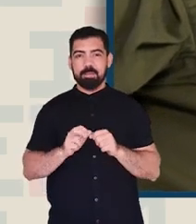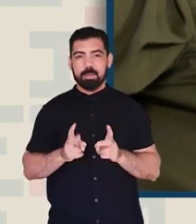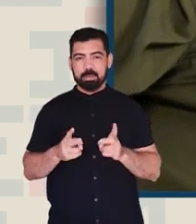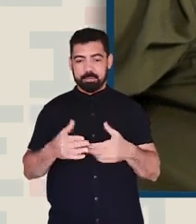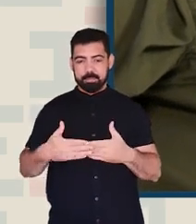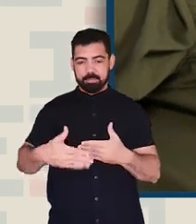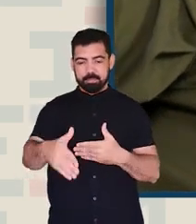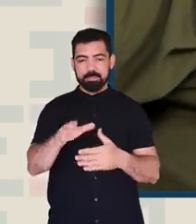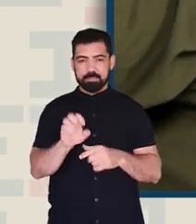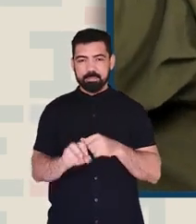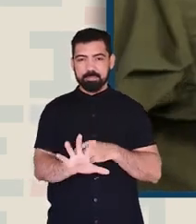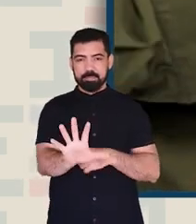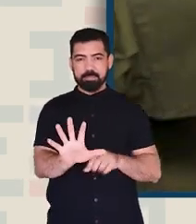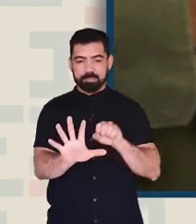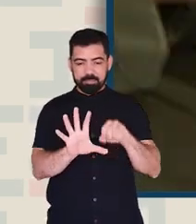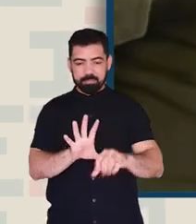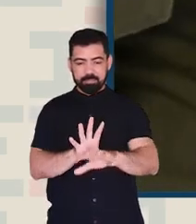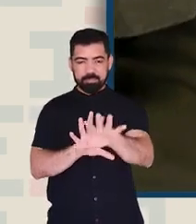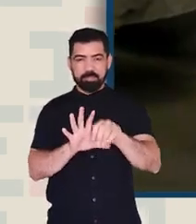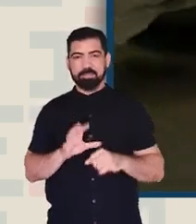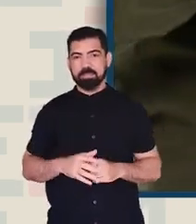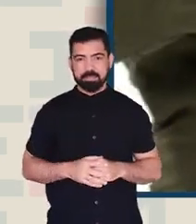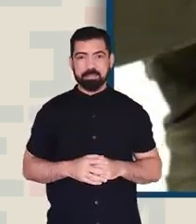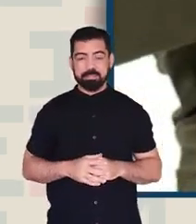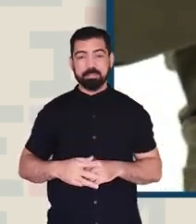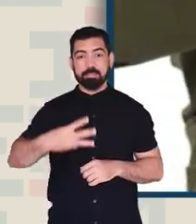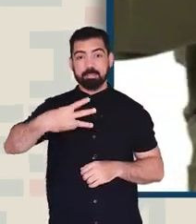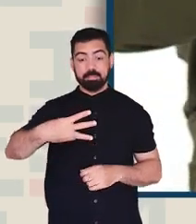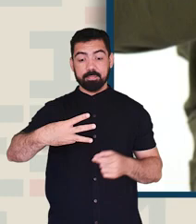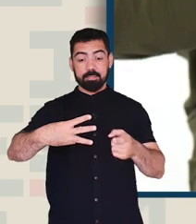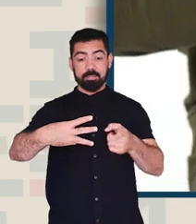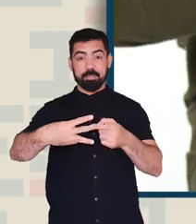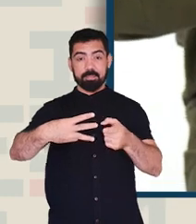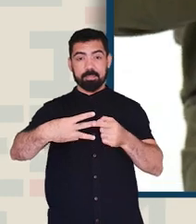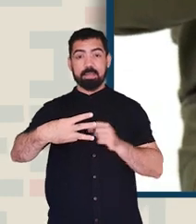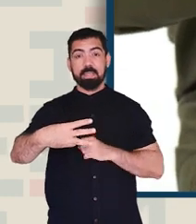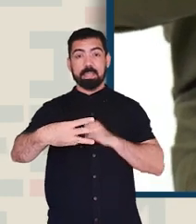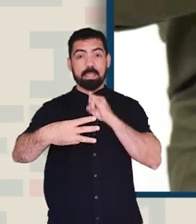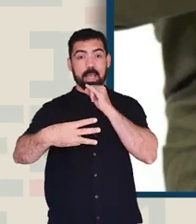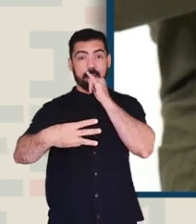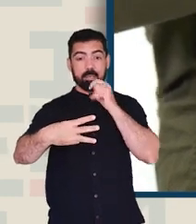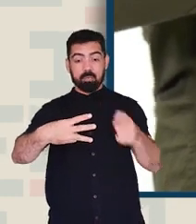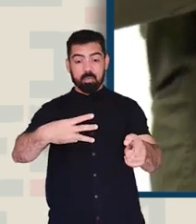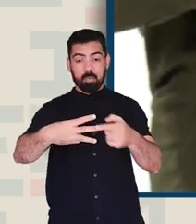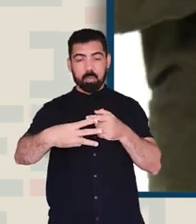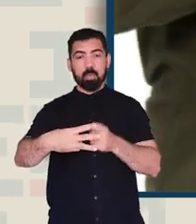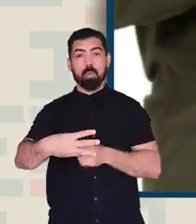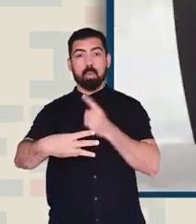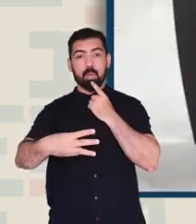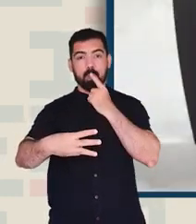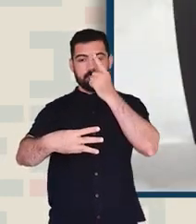ele continua o caminho que ele vai fazer. Aqui nessa bomba do meio, nesse rotor do meio, quando eu aciono,